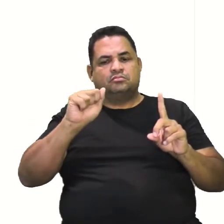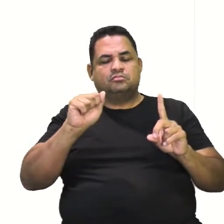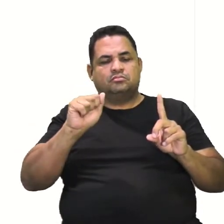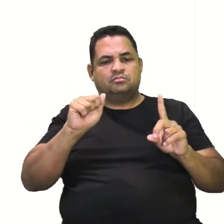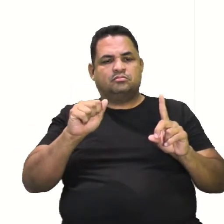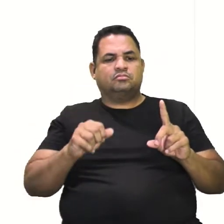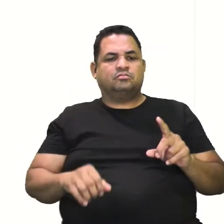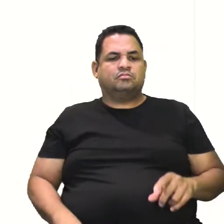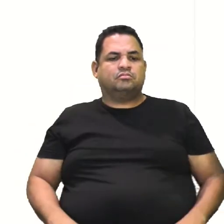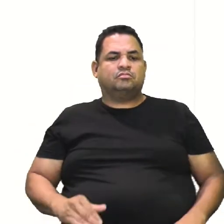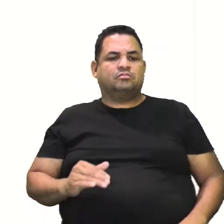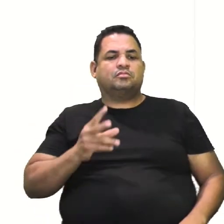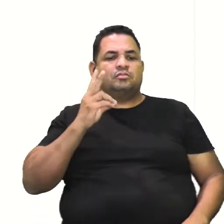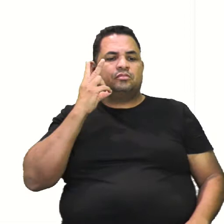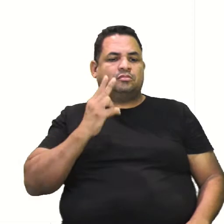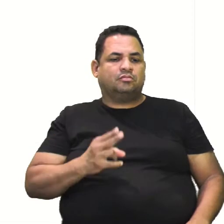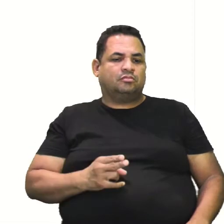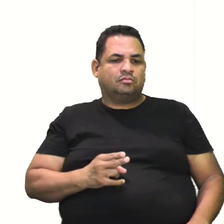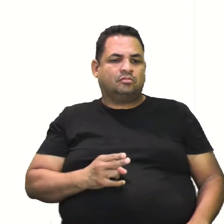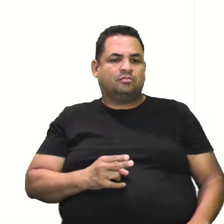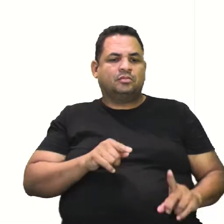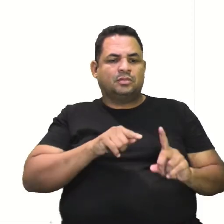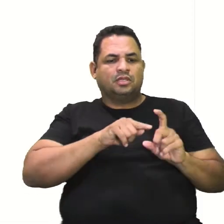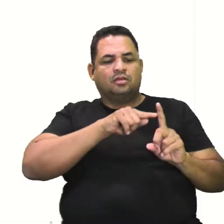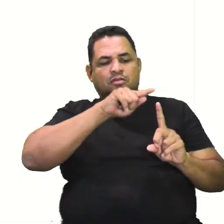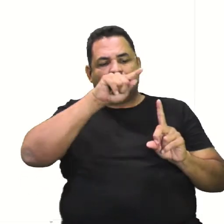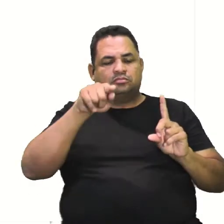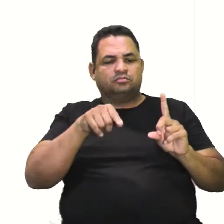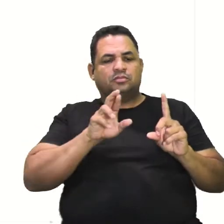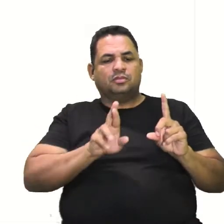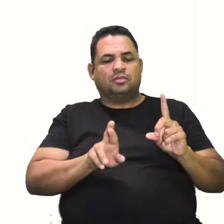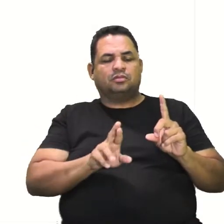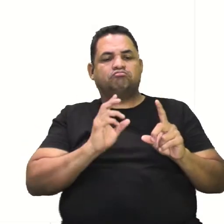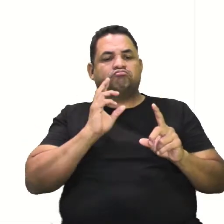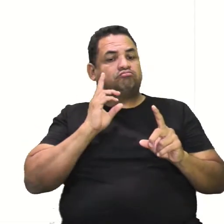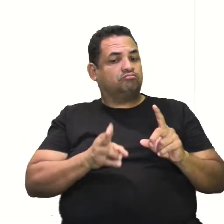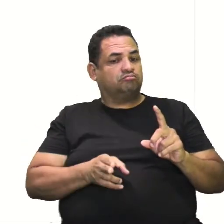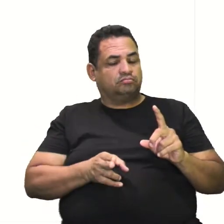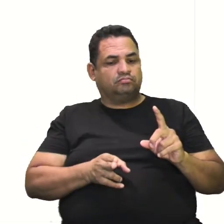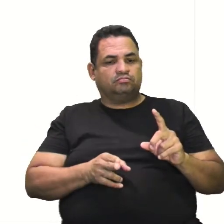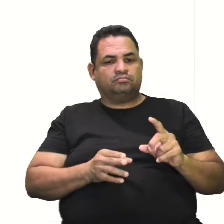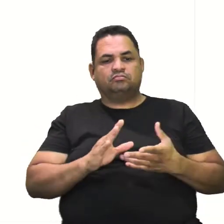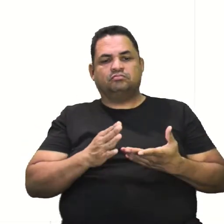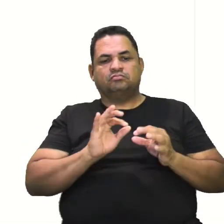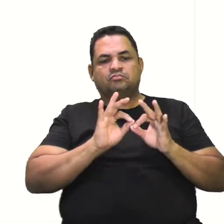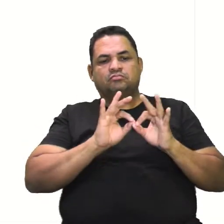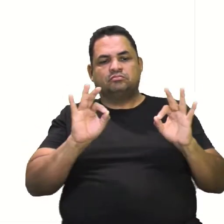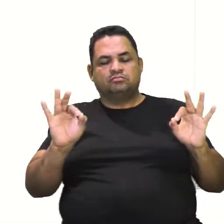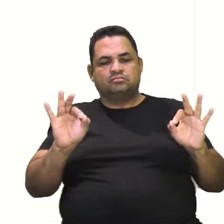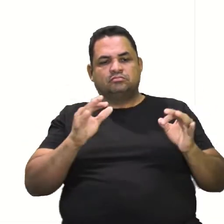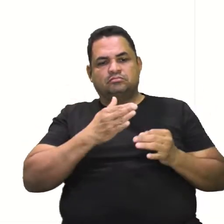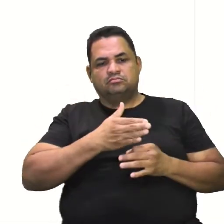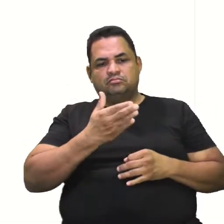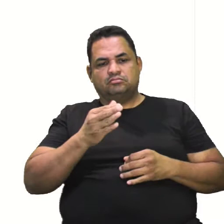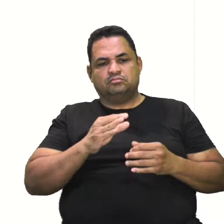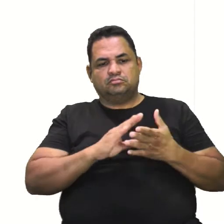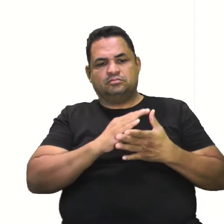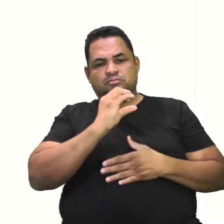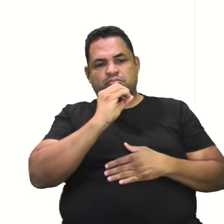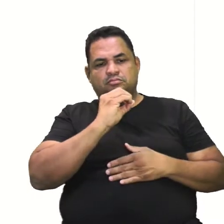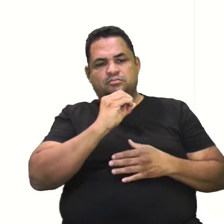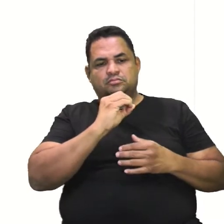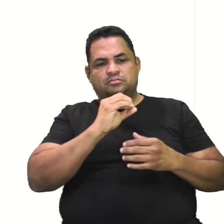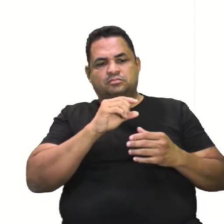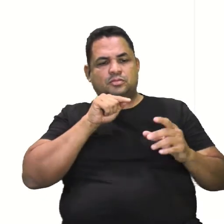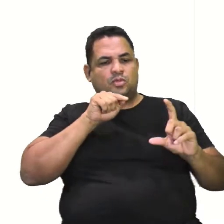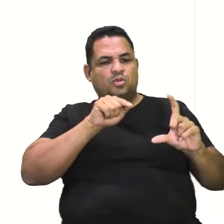reta tangente é igual ao raio. Tem o mesmo tamanho, olha. Esse tamanho daqui até